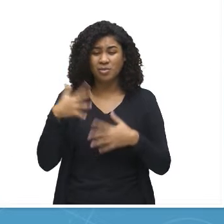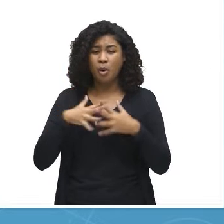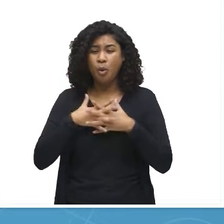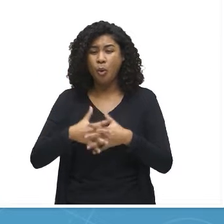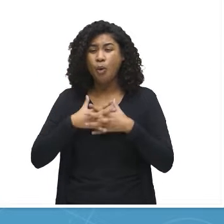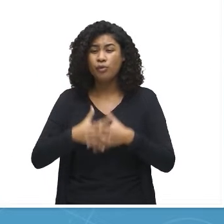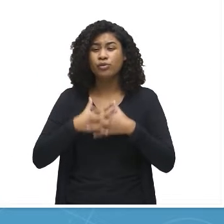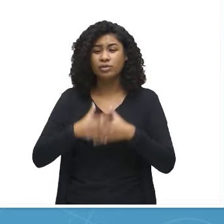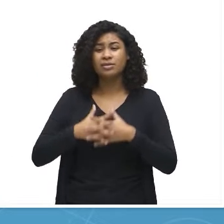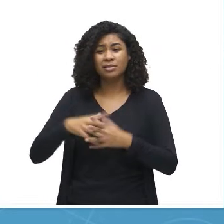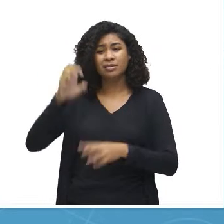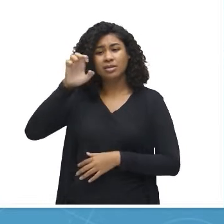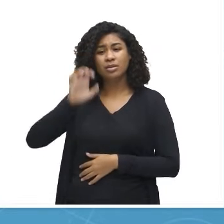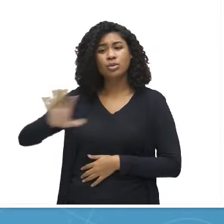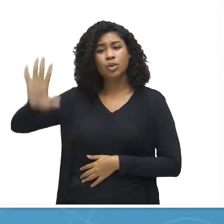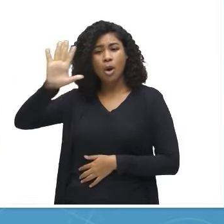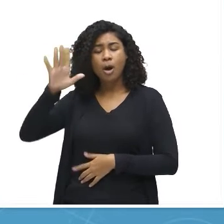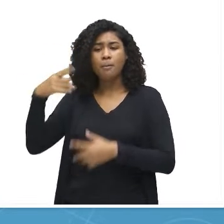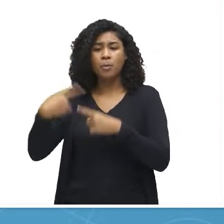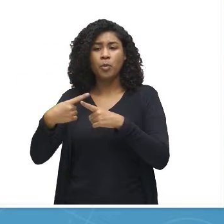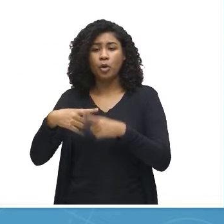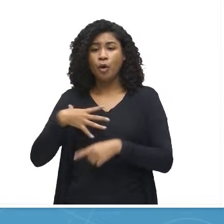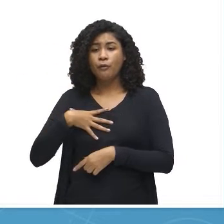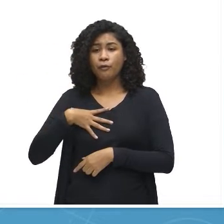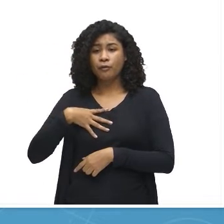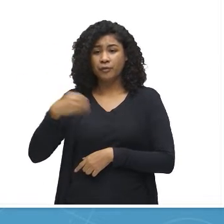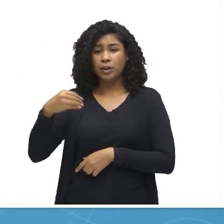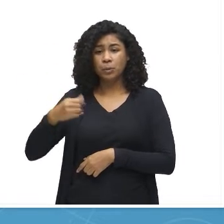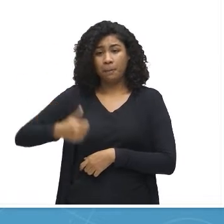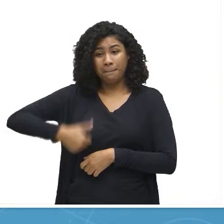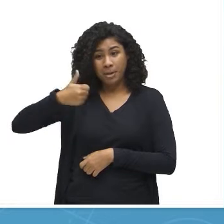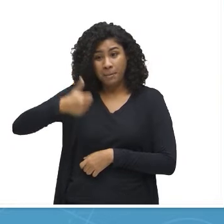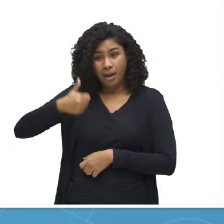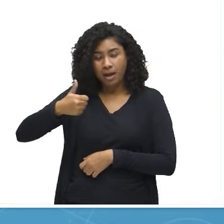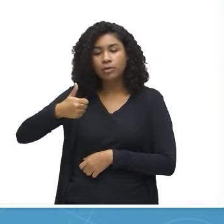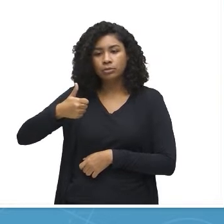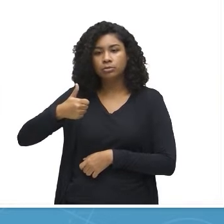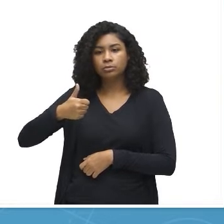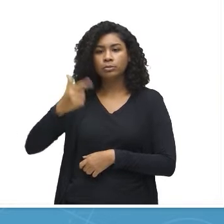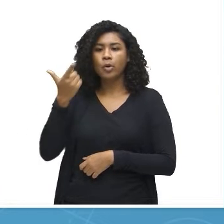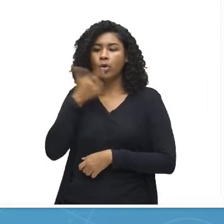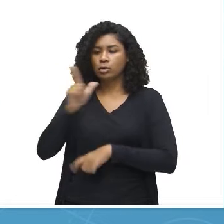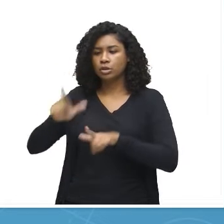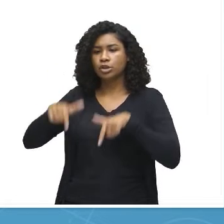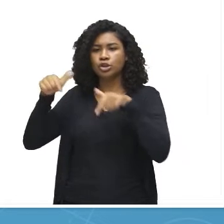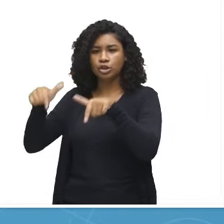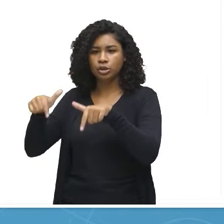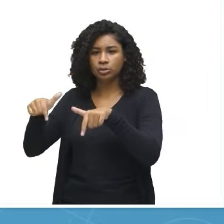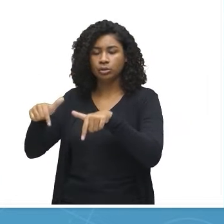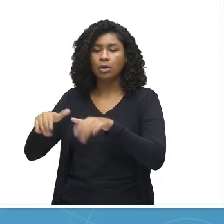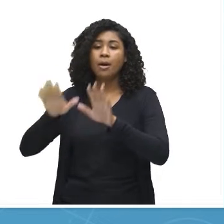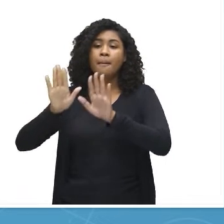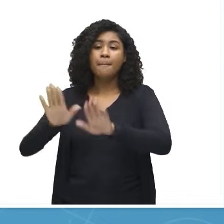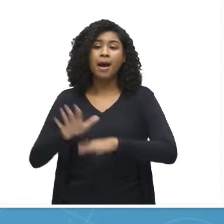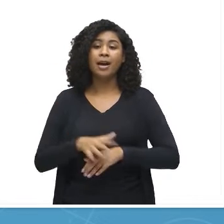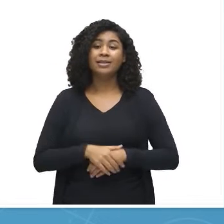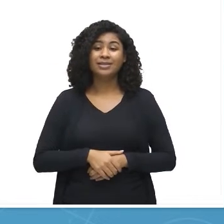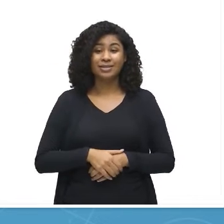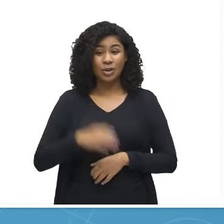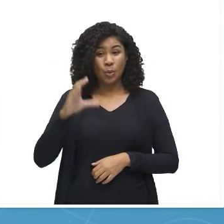velho é que recebia esse título, né? E Carlos Magno, que era,